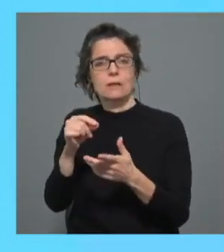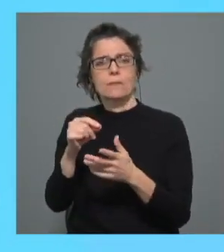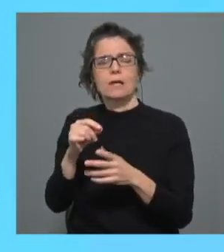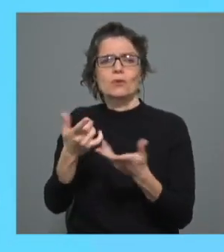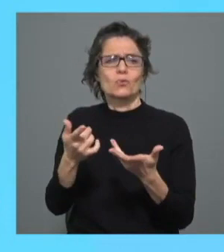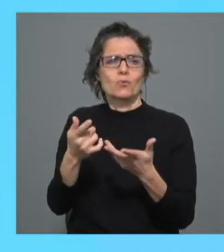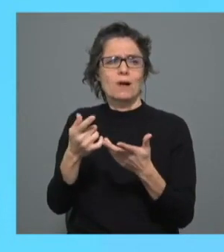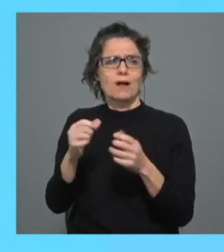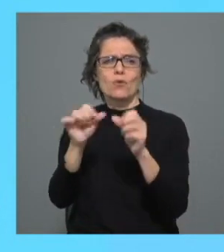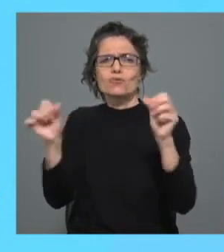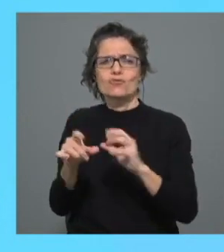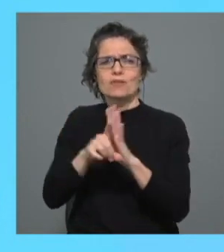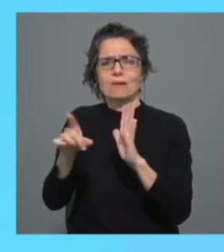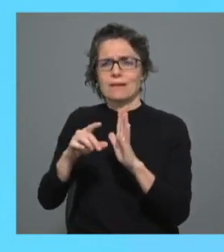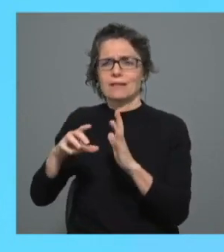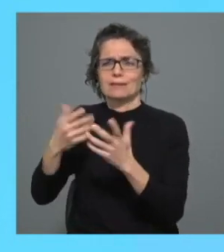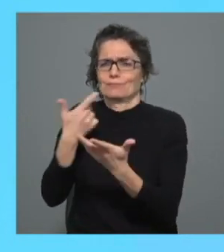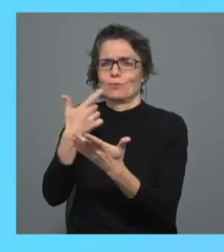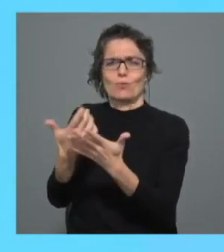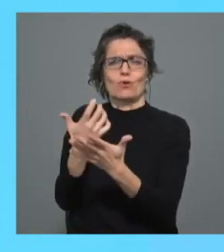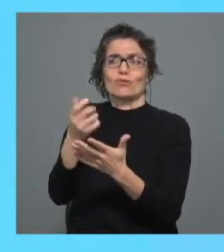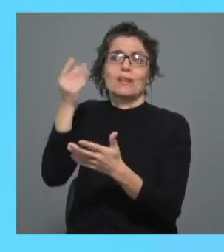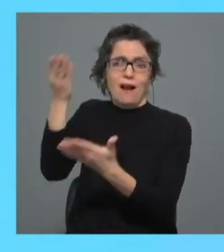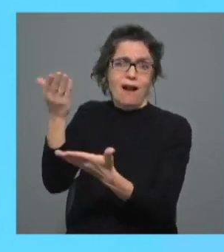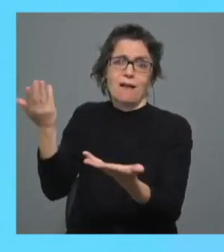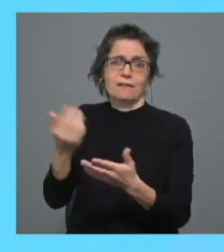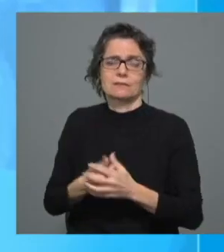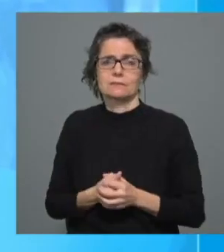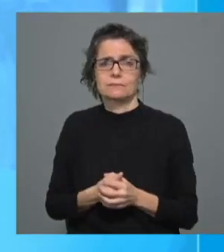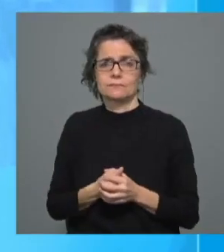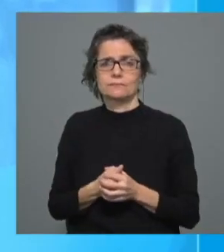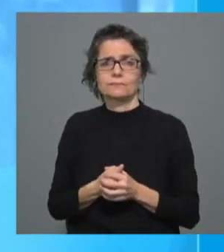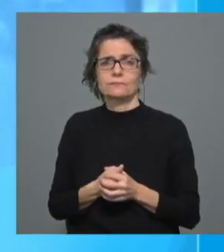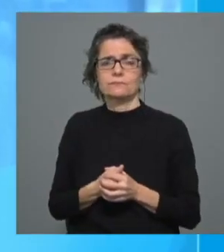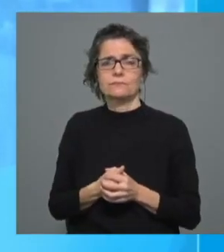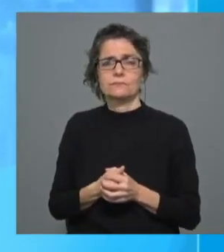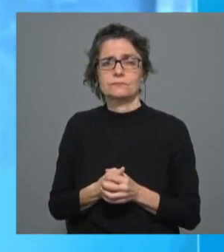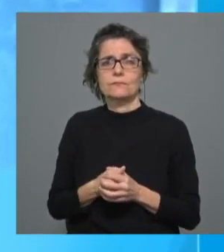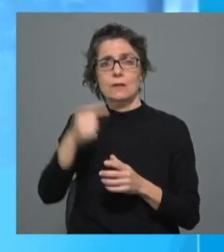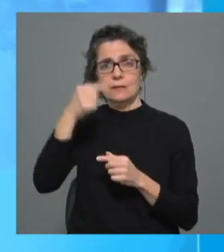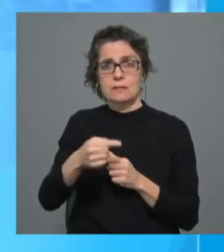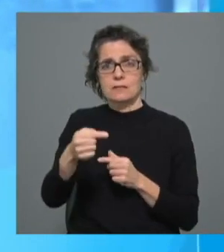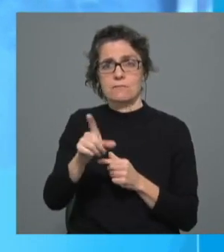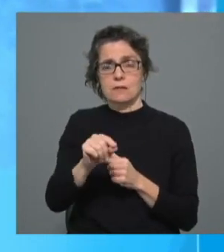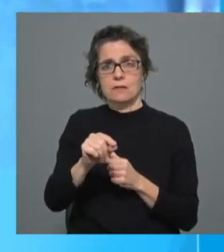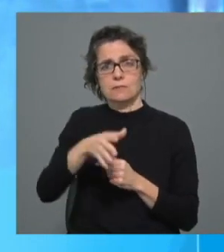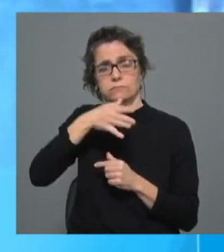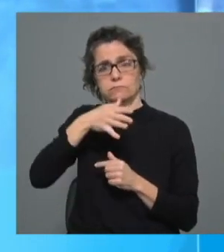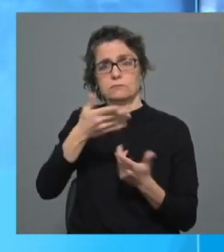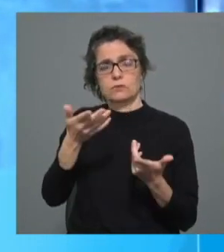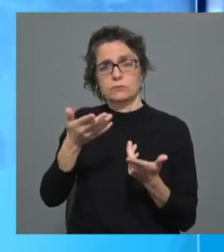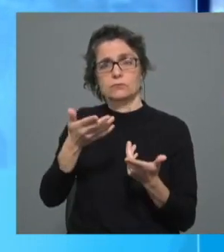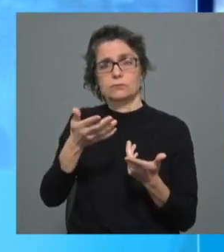distorcido que, infelizmente, ali hoje existe. Nesta semana, e nos discursos à nação,